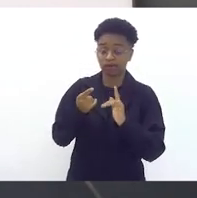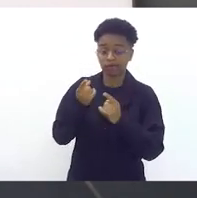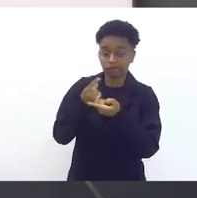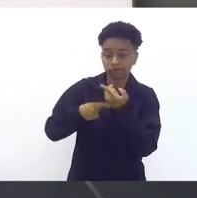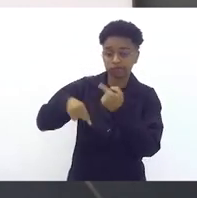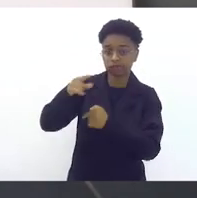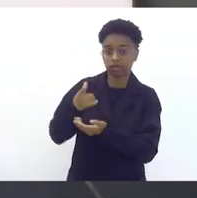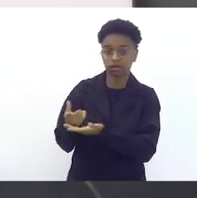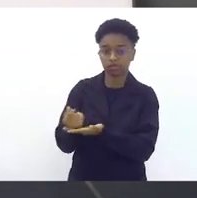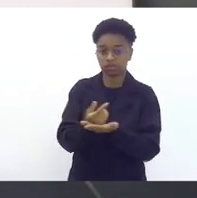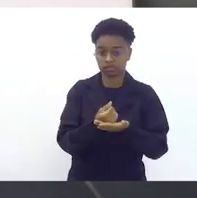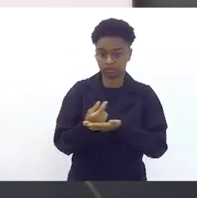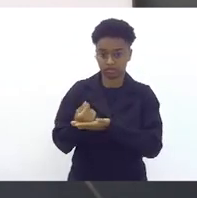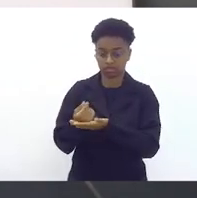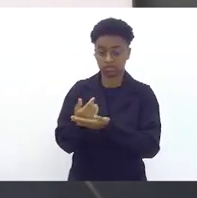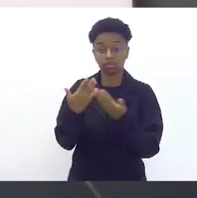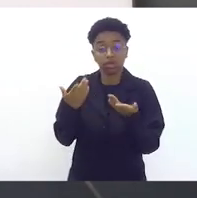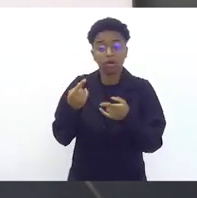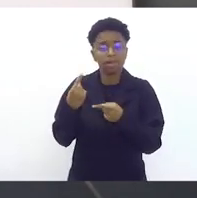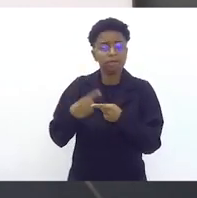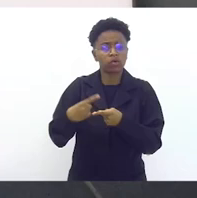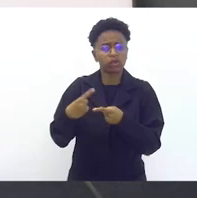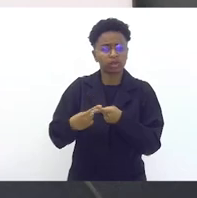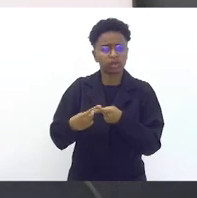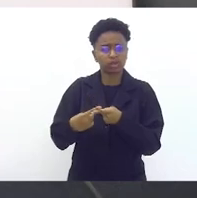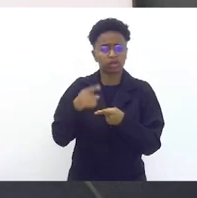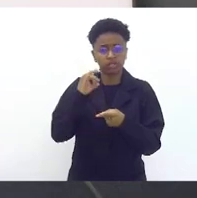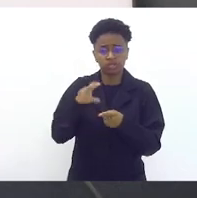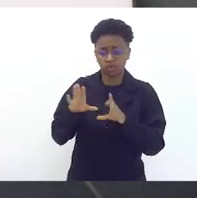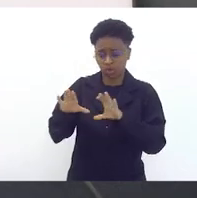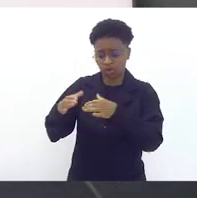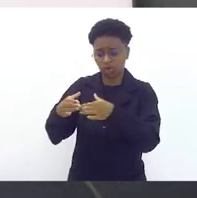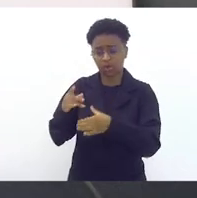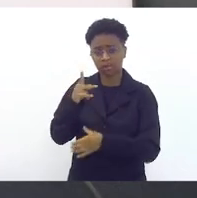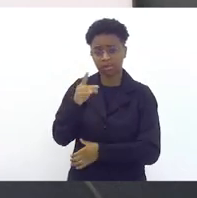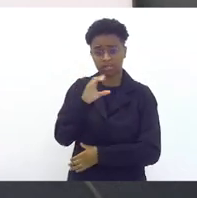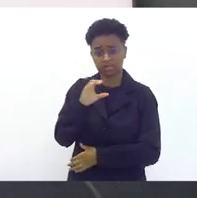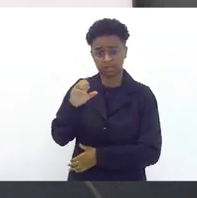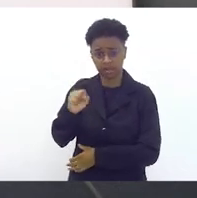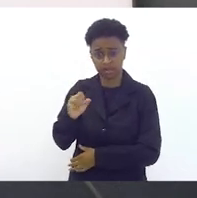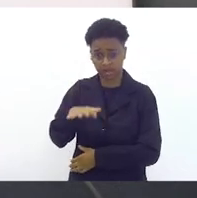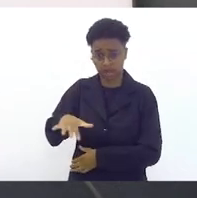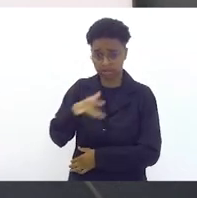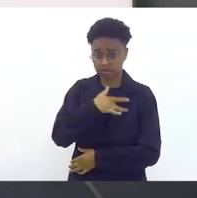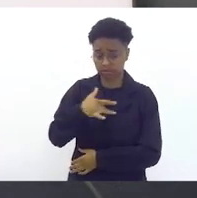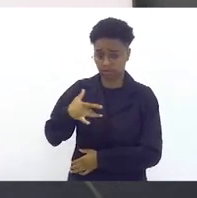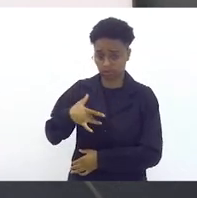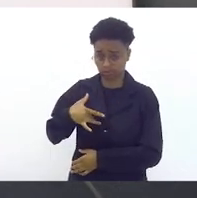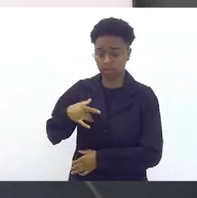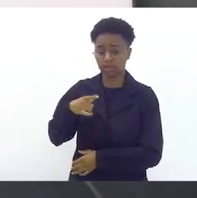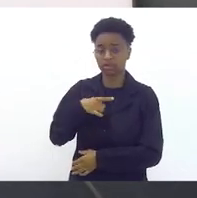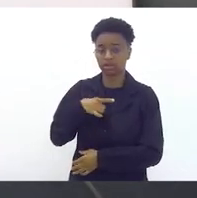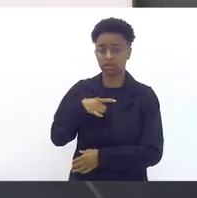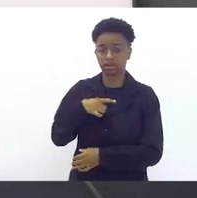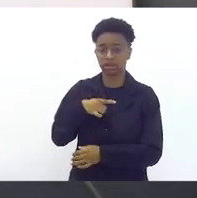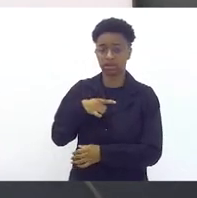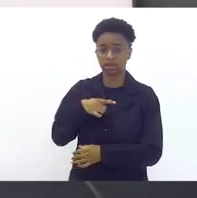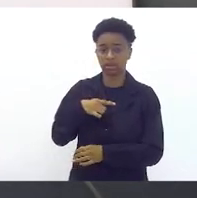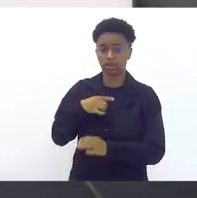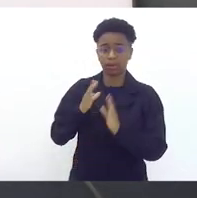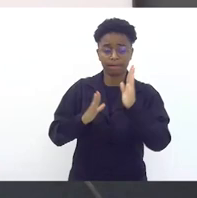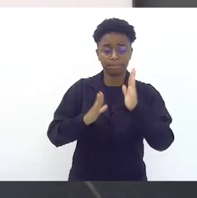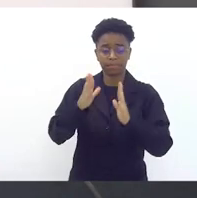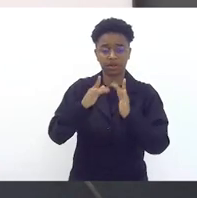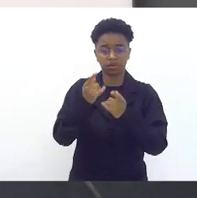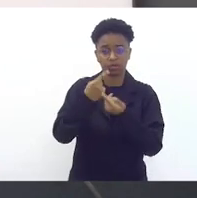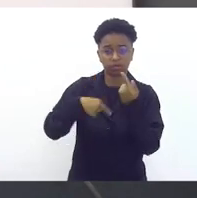federal. Por que que só para o PCCS da saúde o regime de recuperação fiscal é colocado como